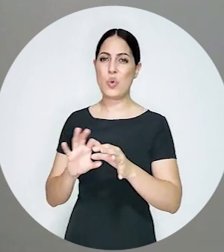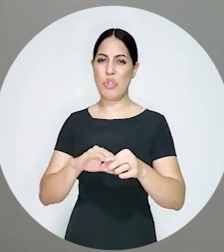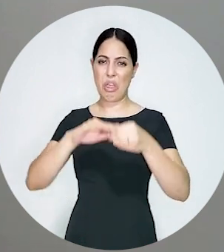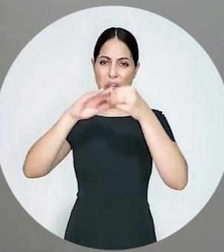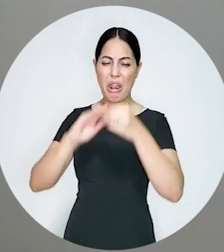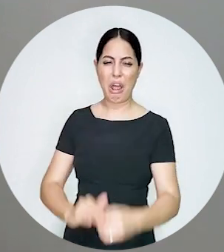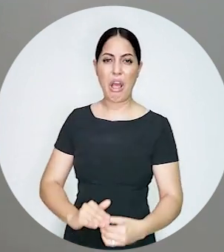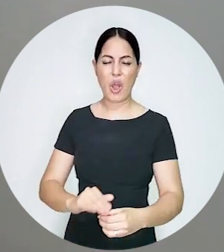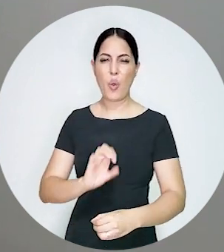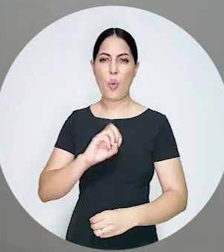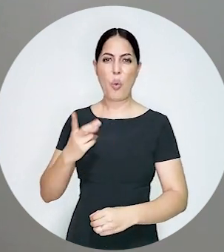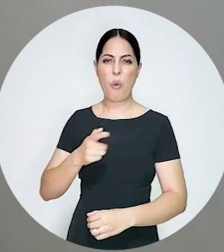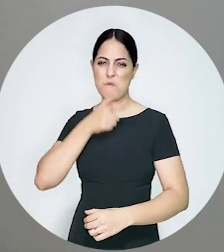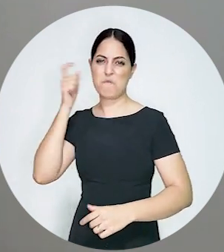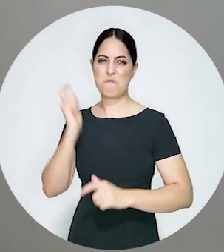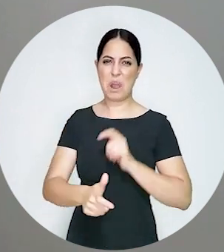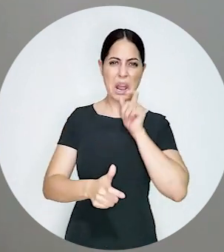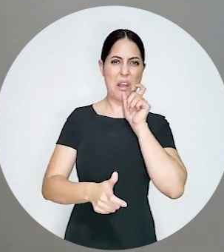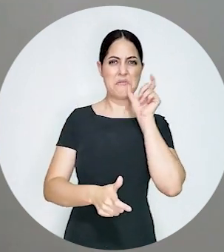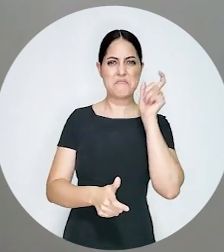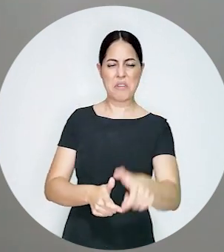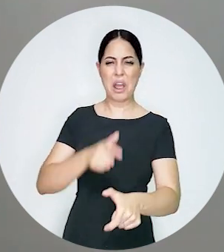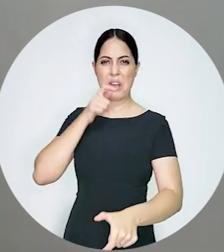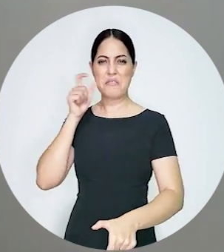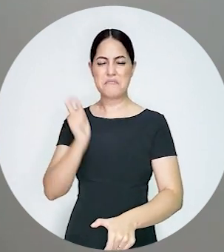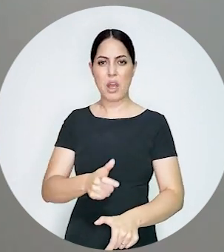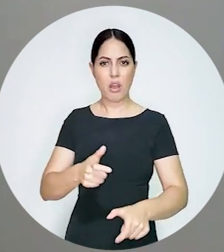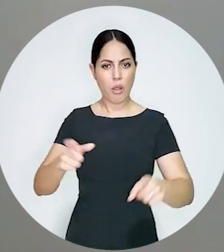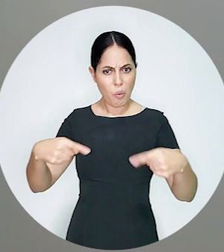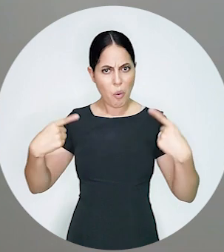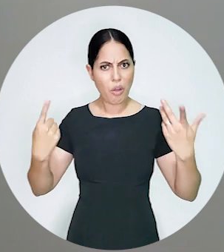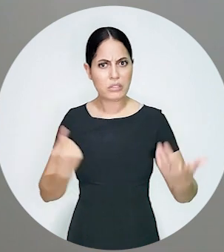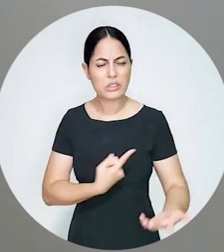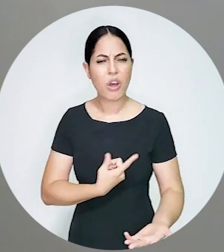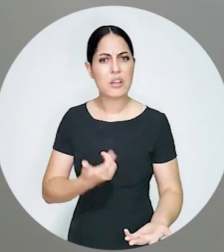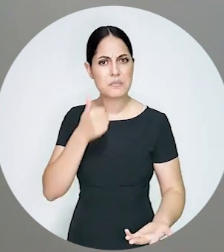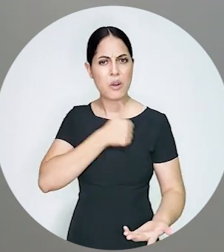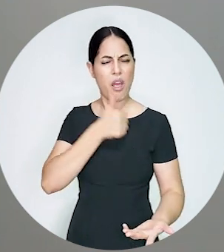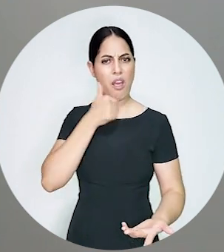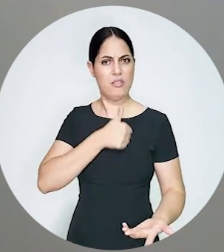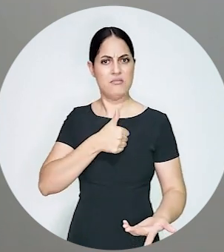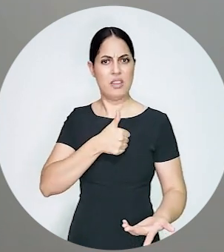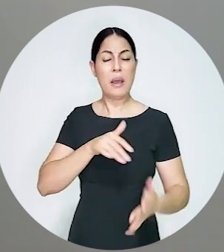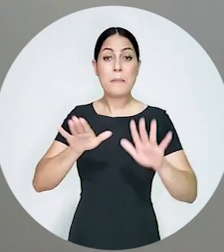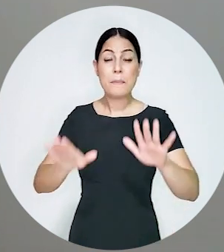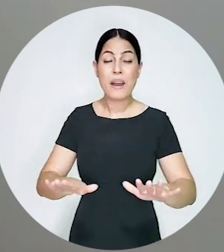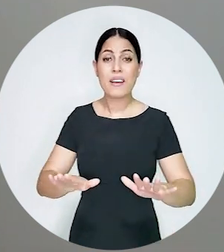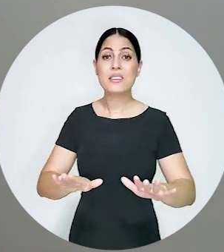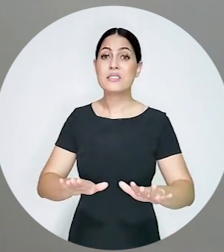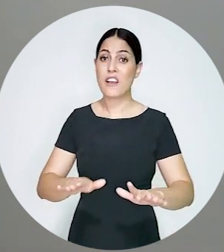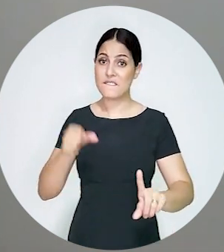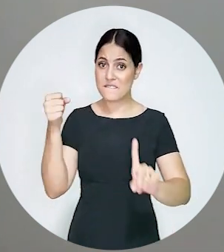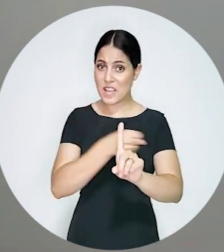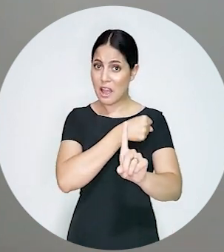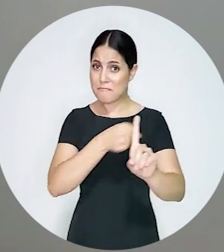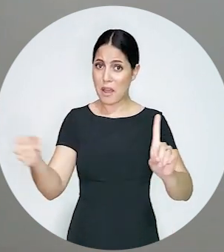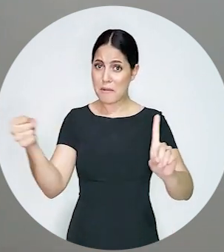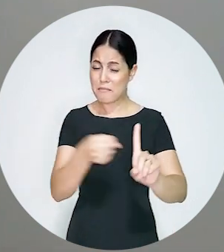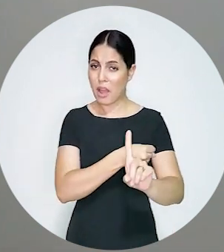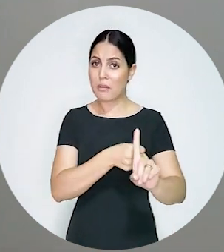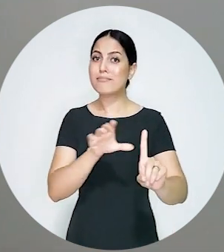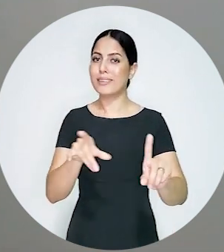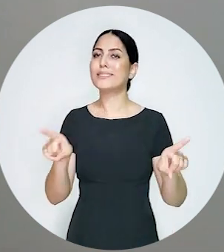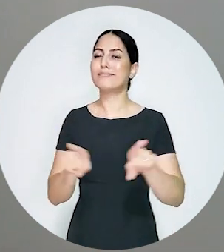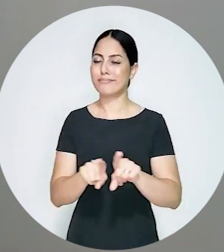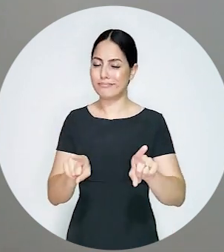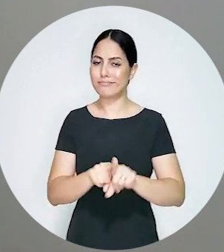de menoscabo, de agressões permanentes contra nós, e eu não estou falando apenas de agressões físicas, mas também